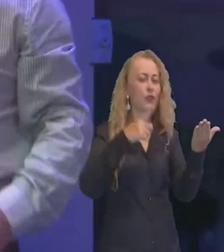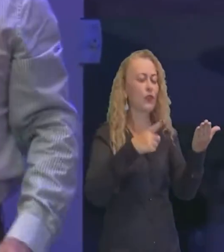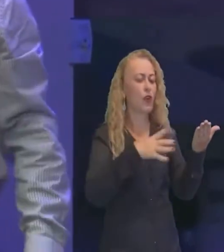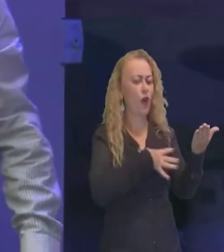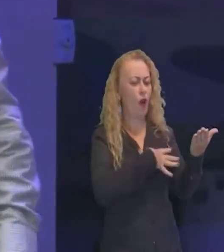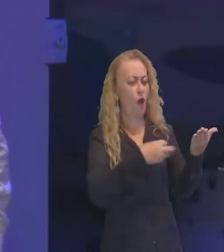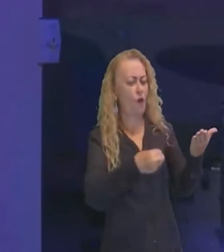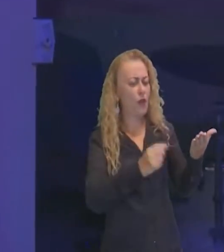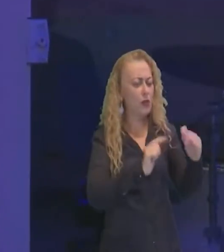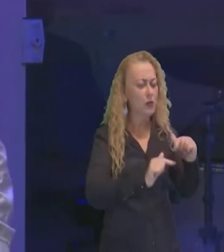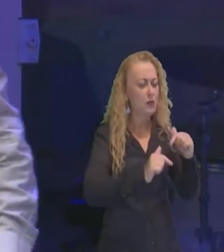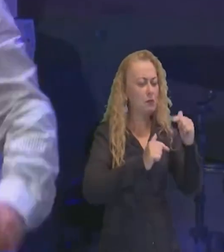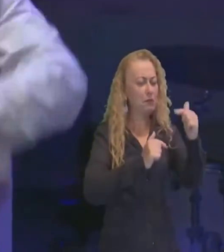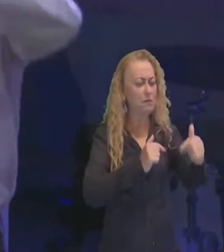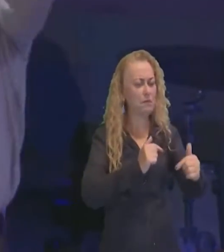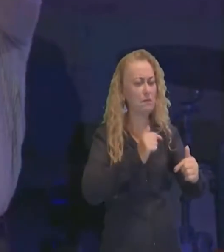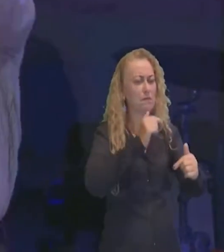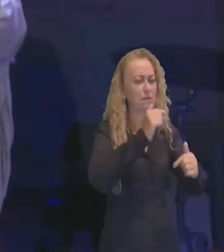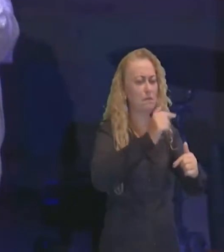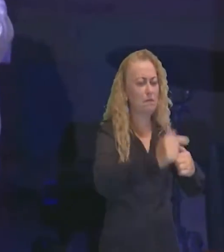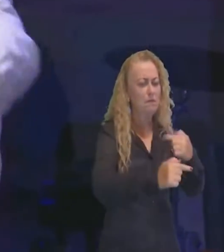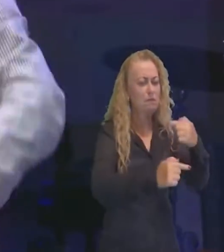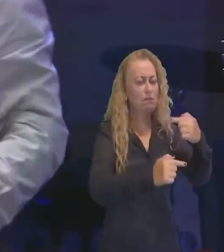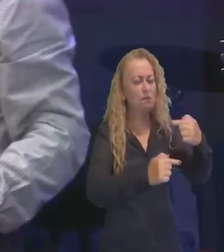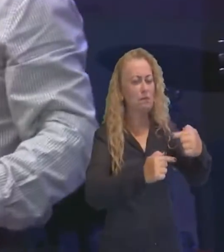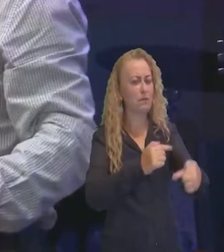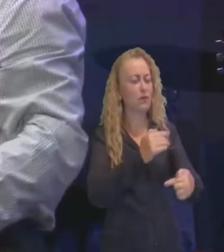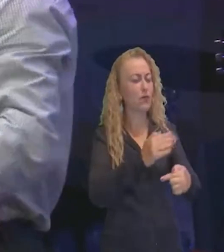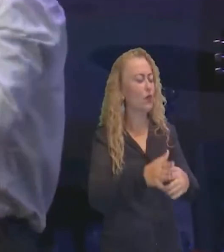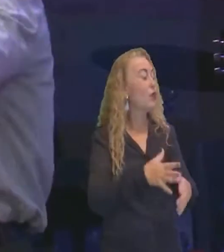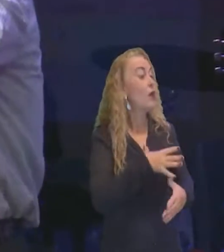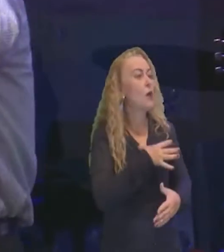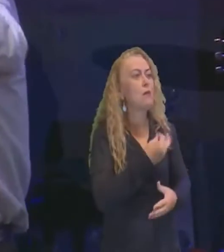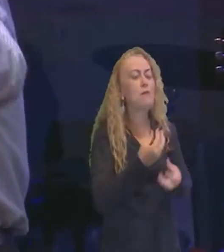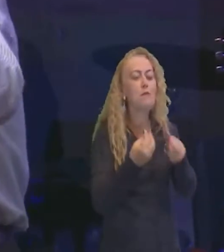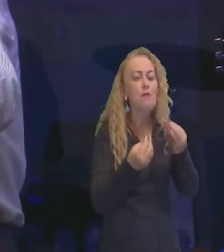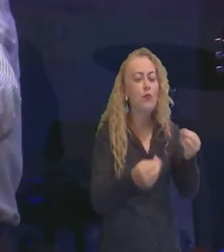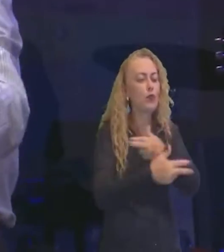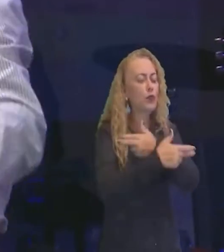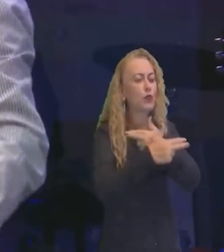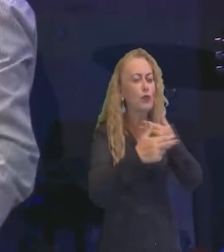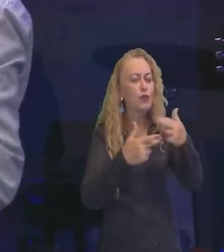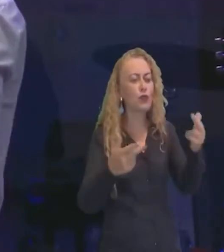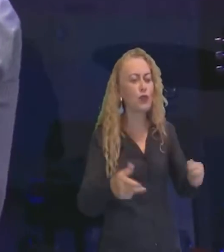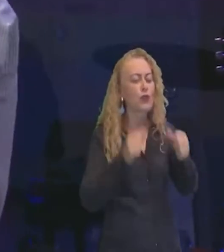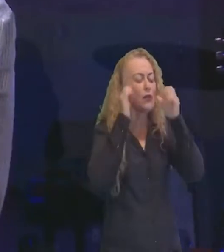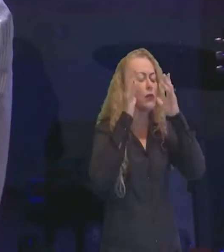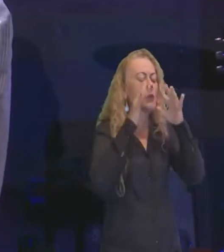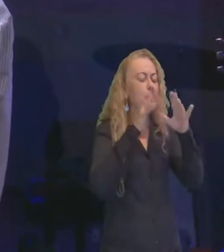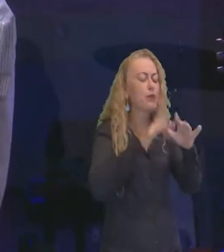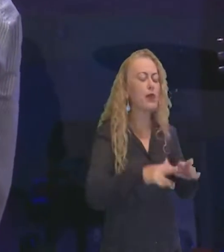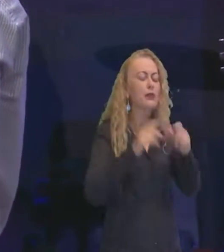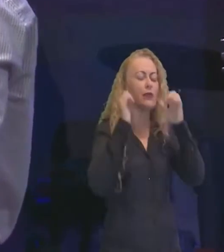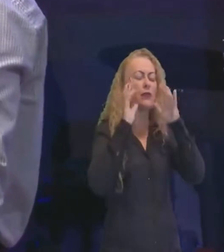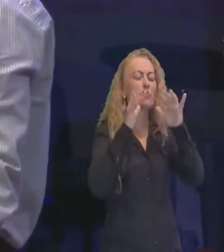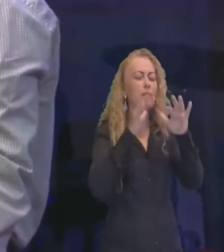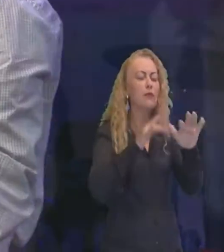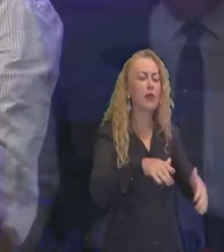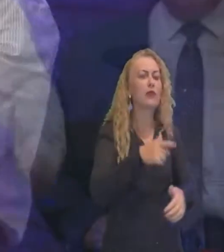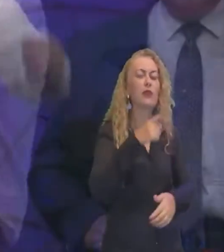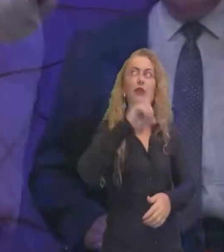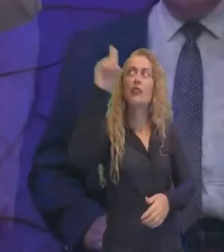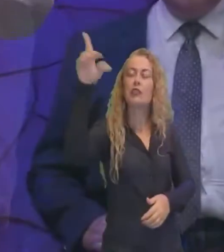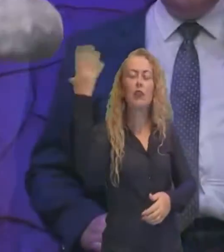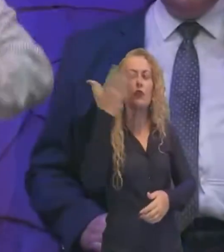depois vem os netos, e depois vem a posteridade, e vem a bênção da posteridade,